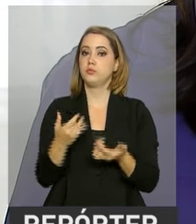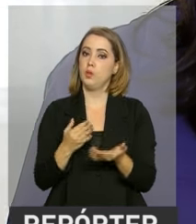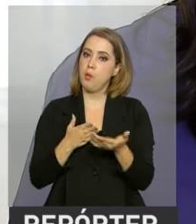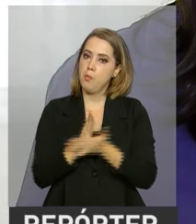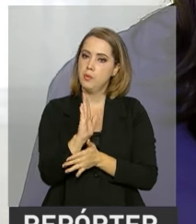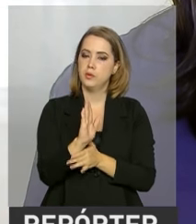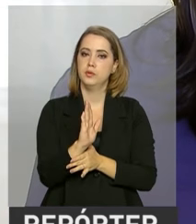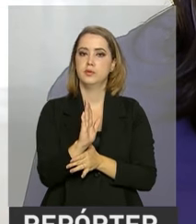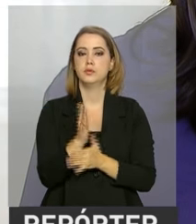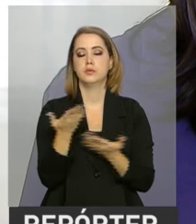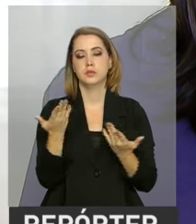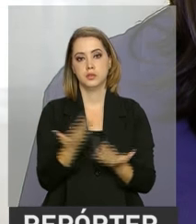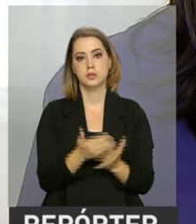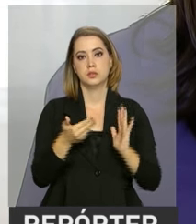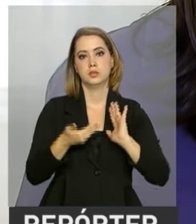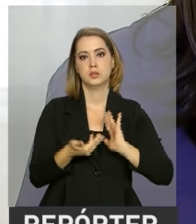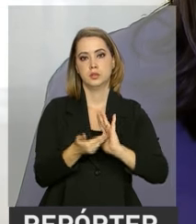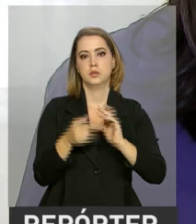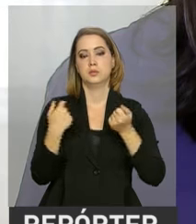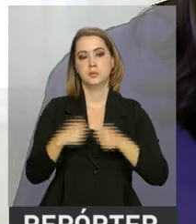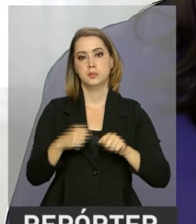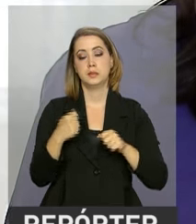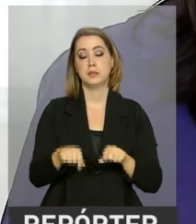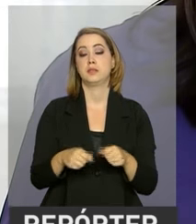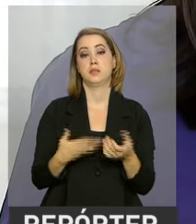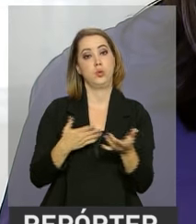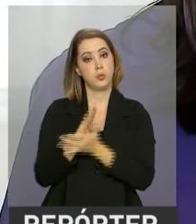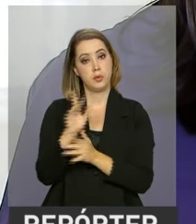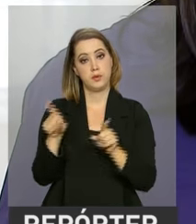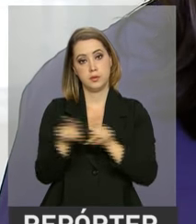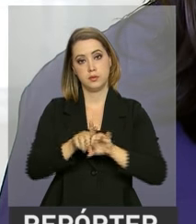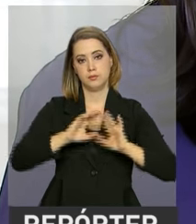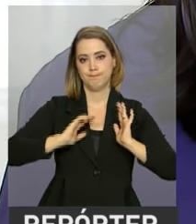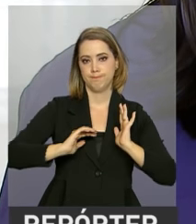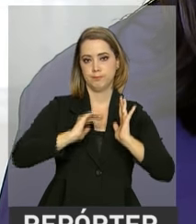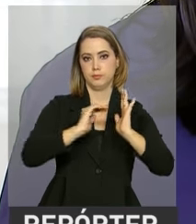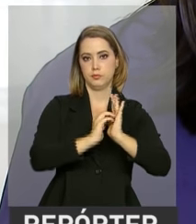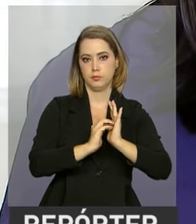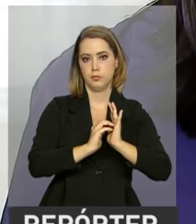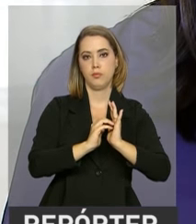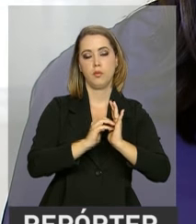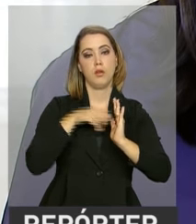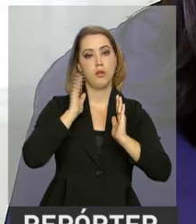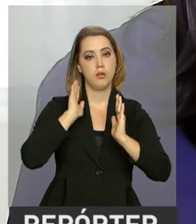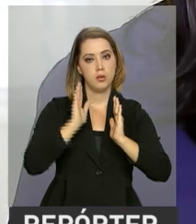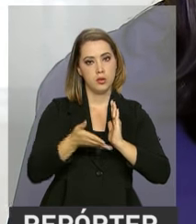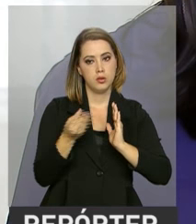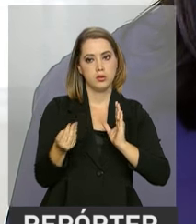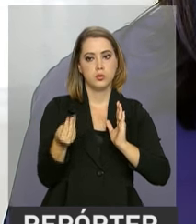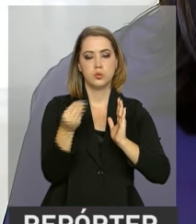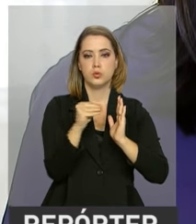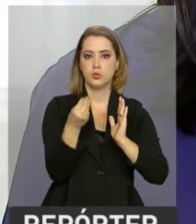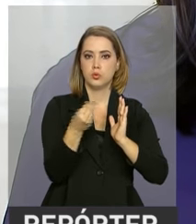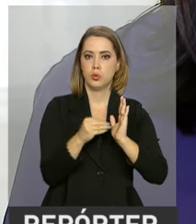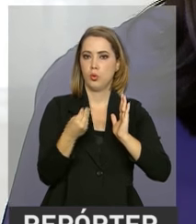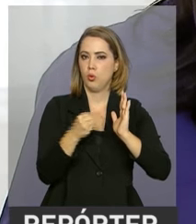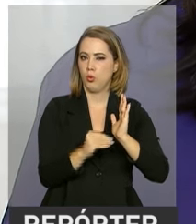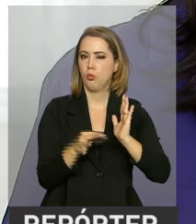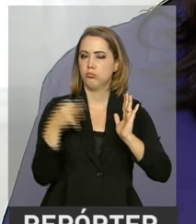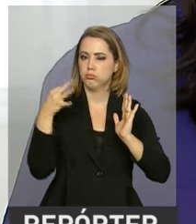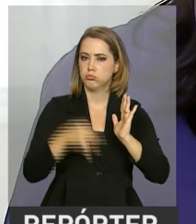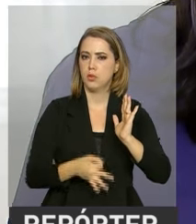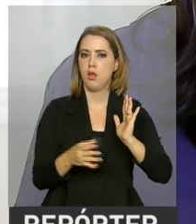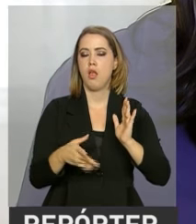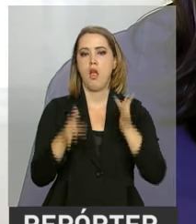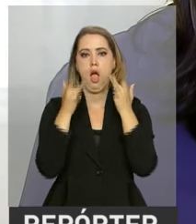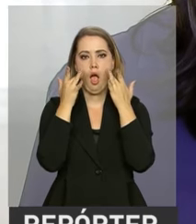na Câmara vai ser analisada agora pelo Senado o projeto aprovado na Câmara dos Deputados re incluiu como disciplinas obrigatórias